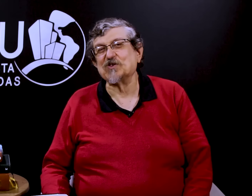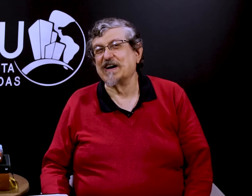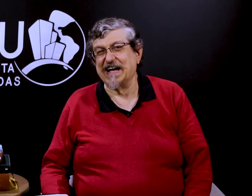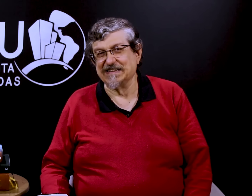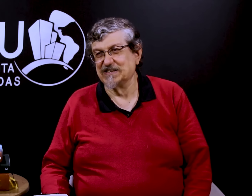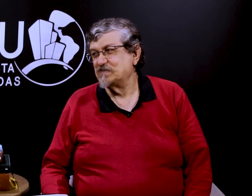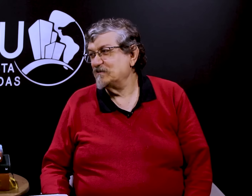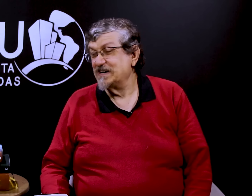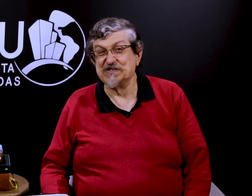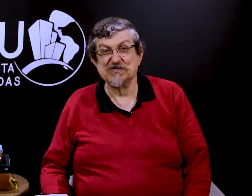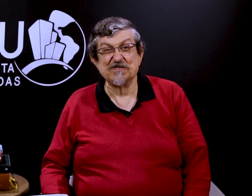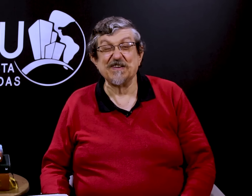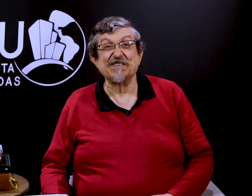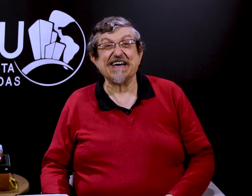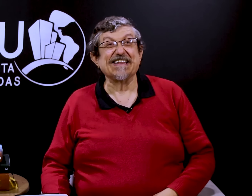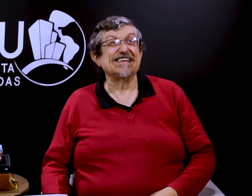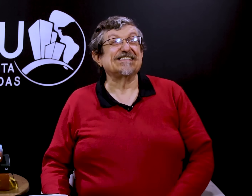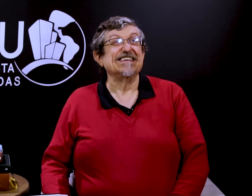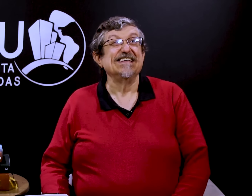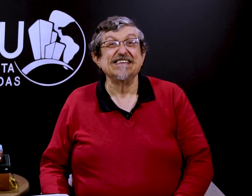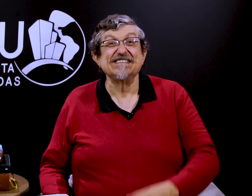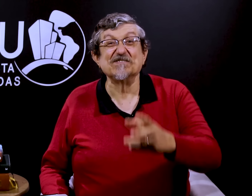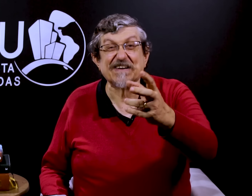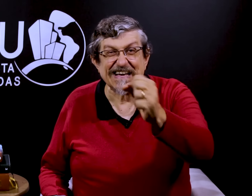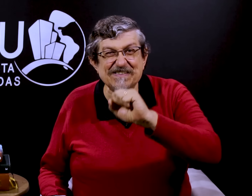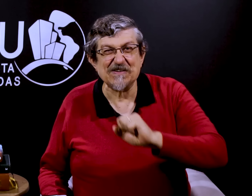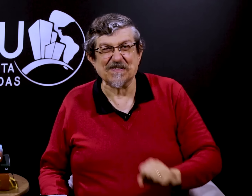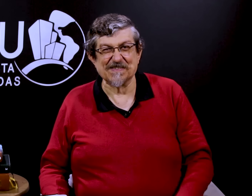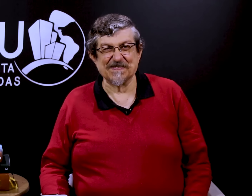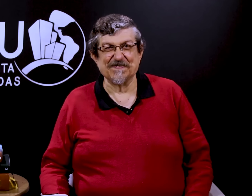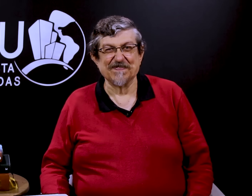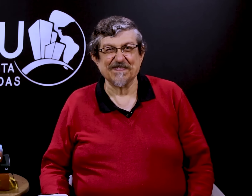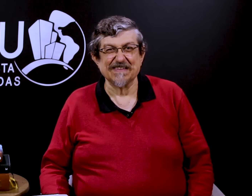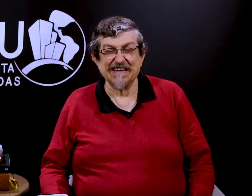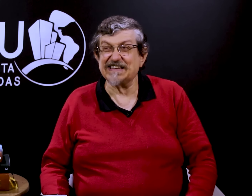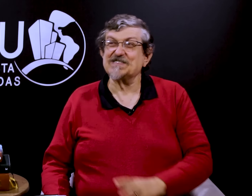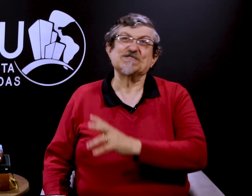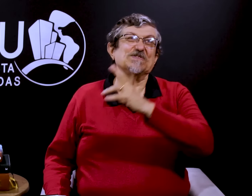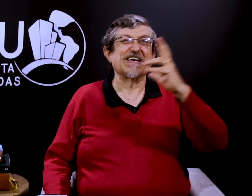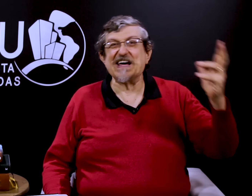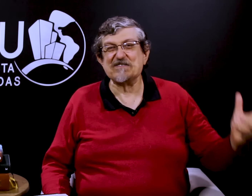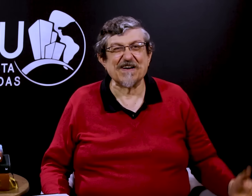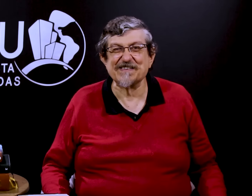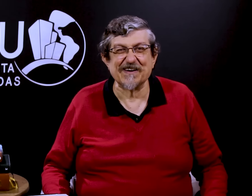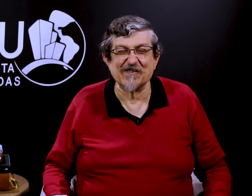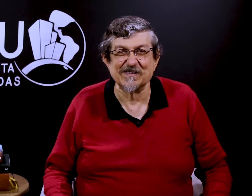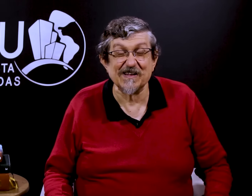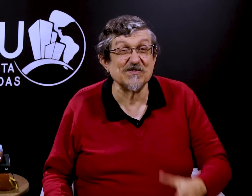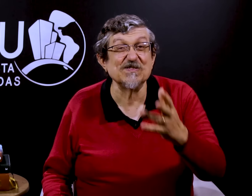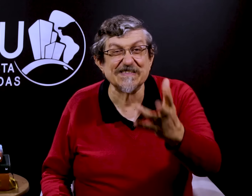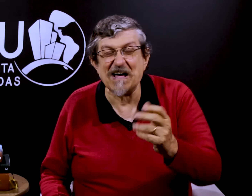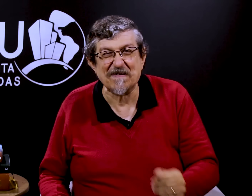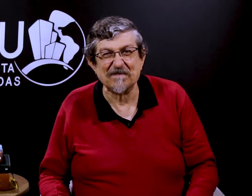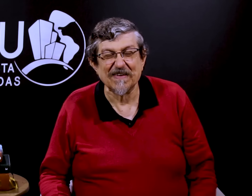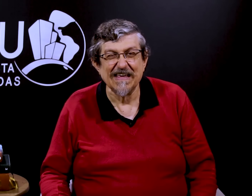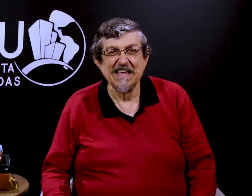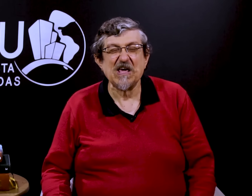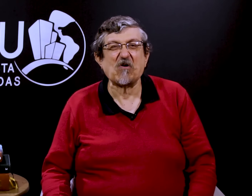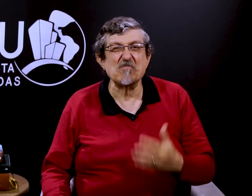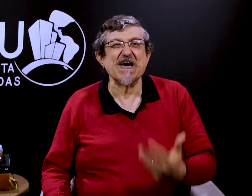são tocadas pelo agir divino, elas são criativas. Elas querem fazer a coisa, elas não